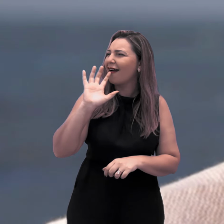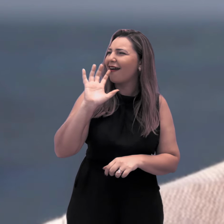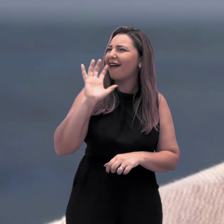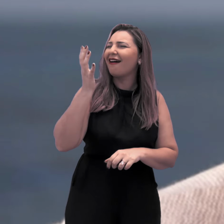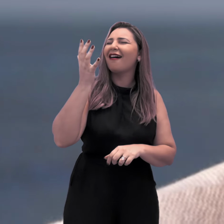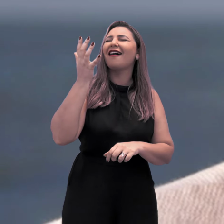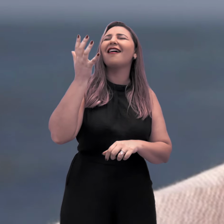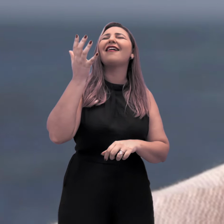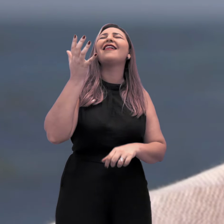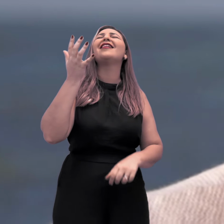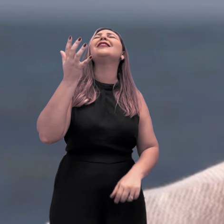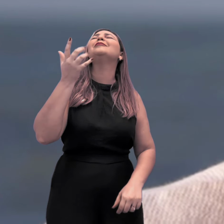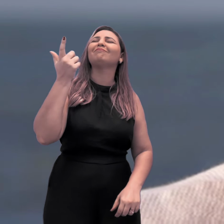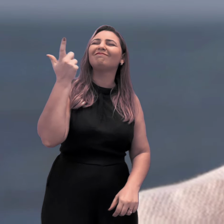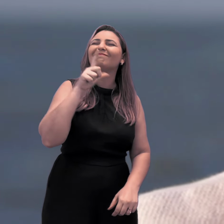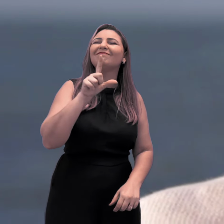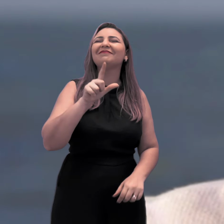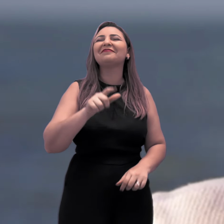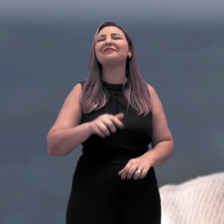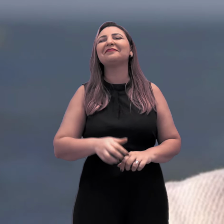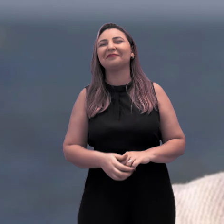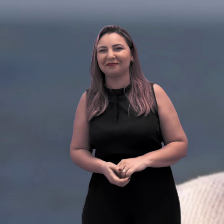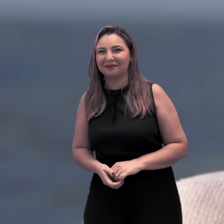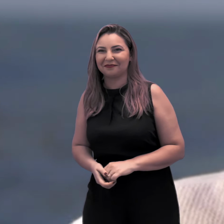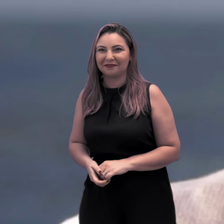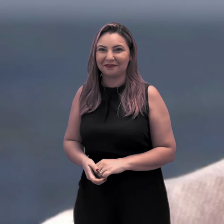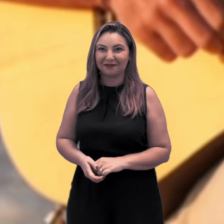a vida acontecer,